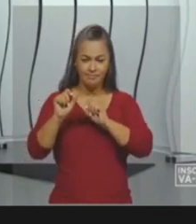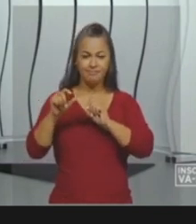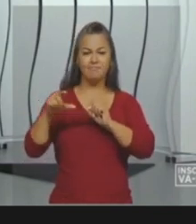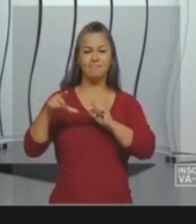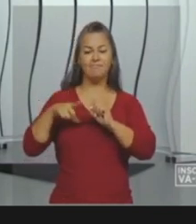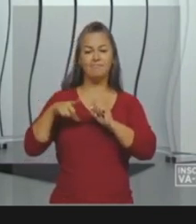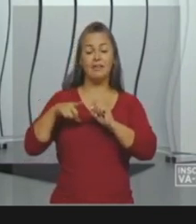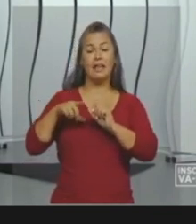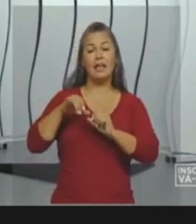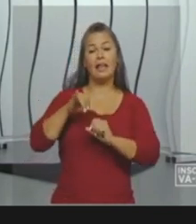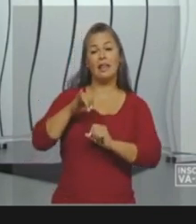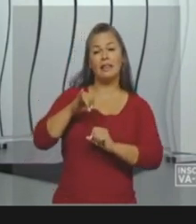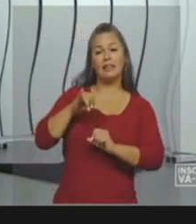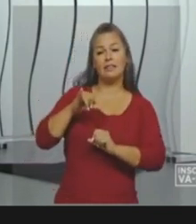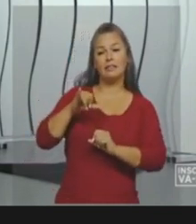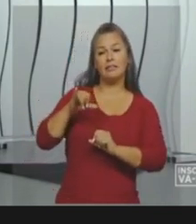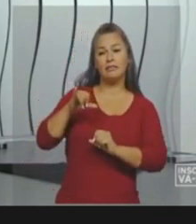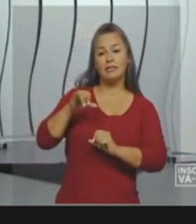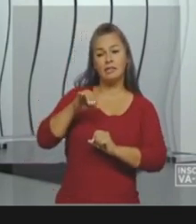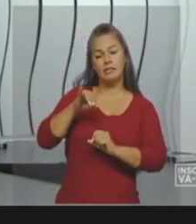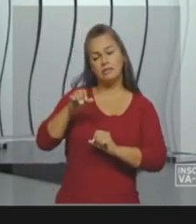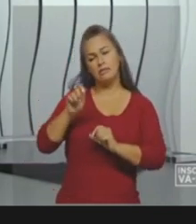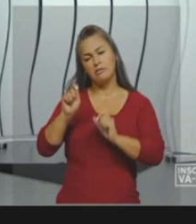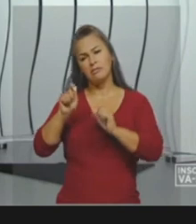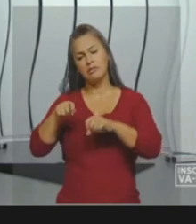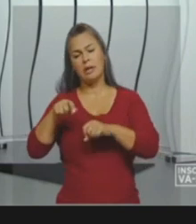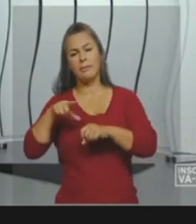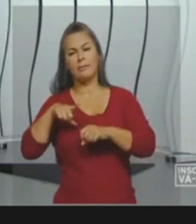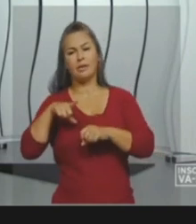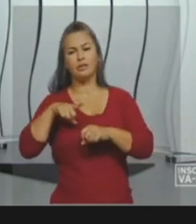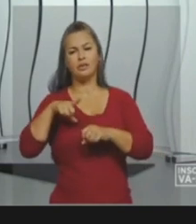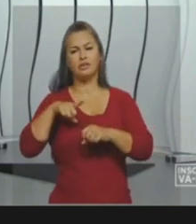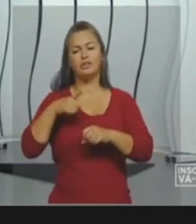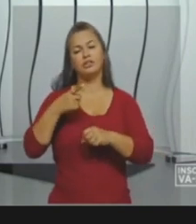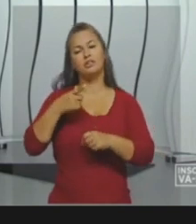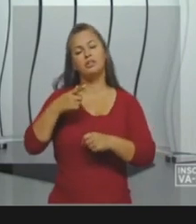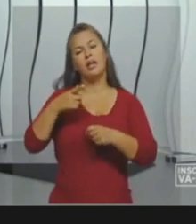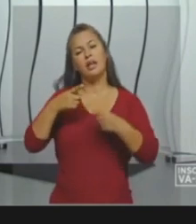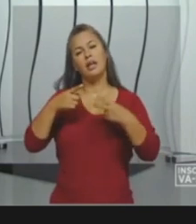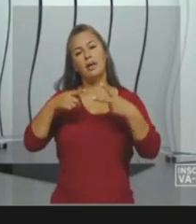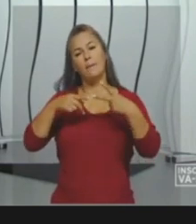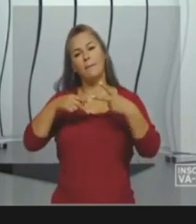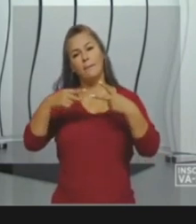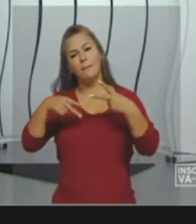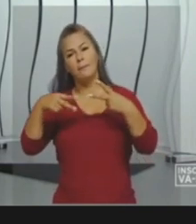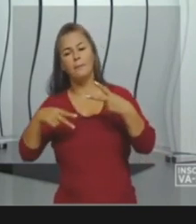ou não certos tipos de proteínas na superfície das hemácias.